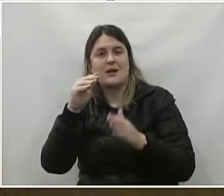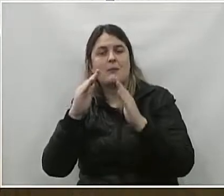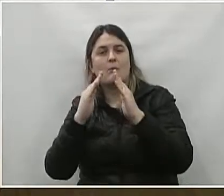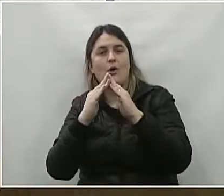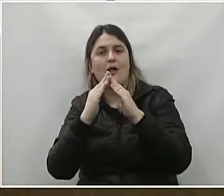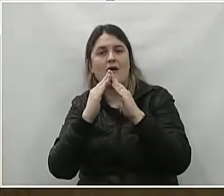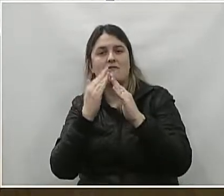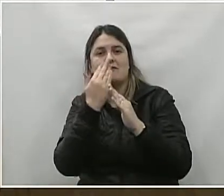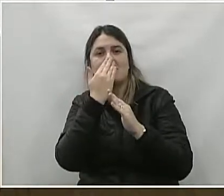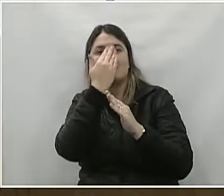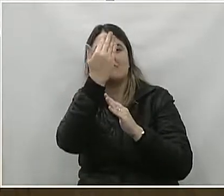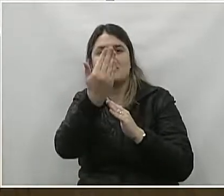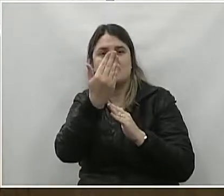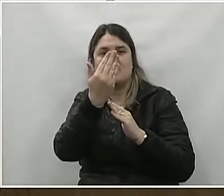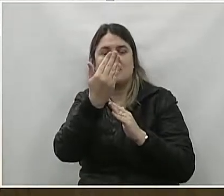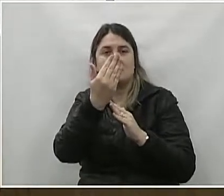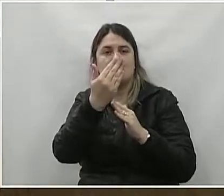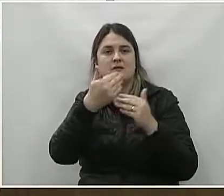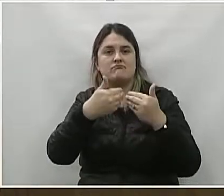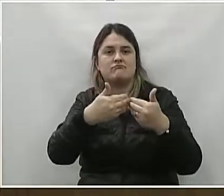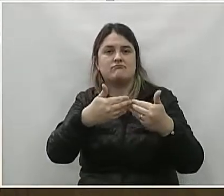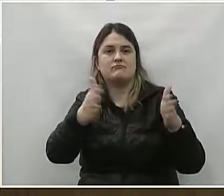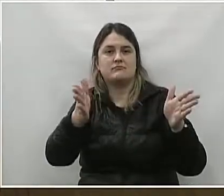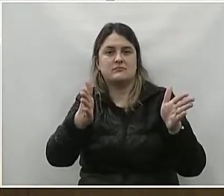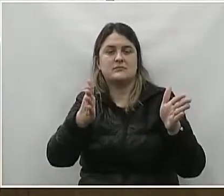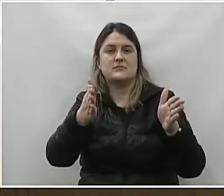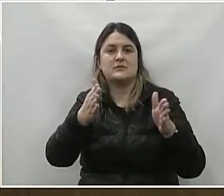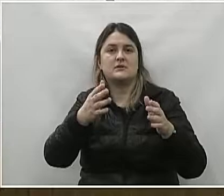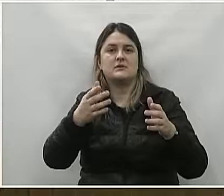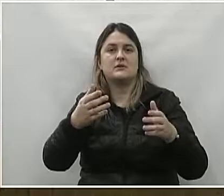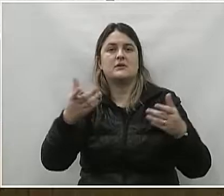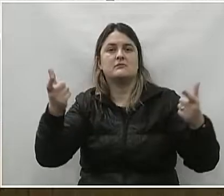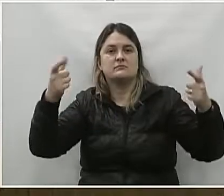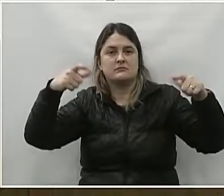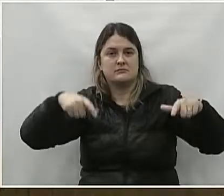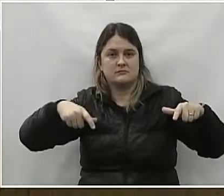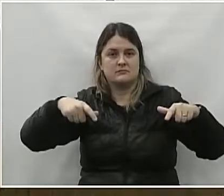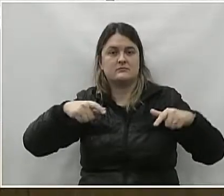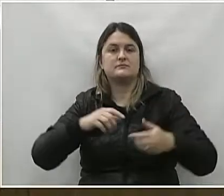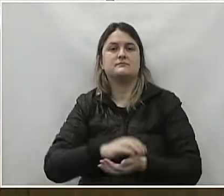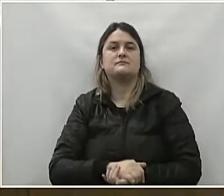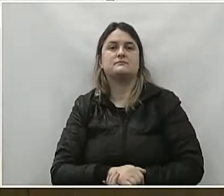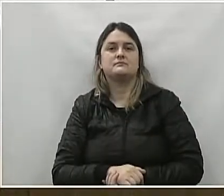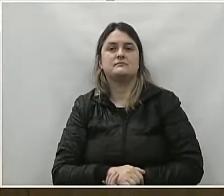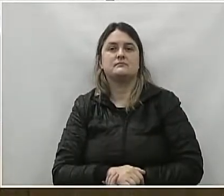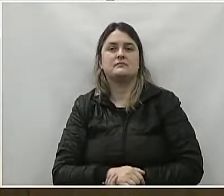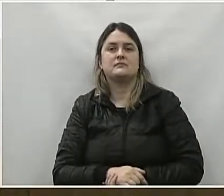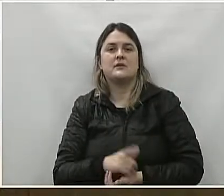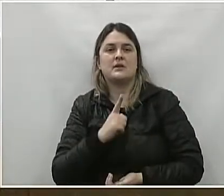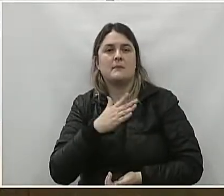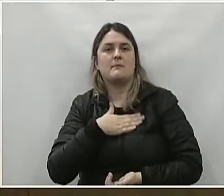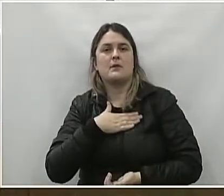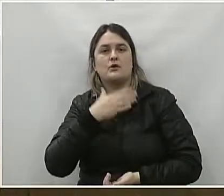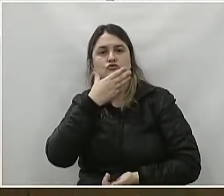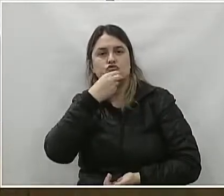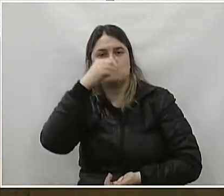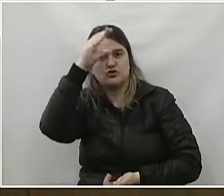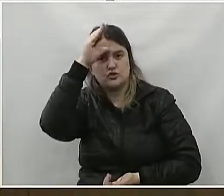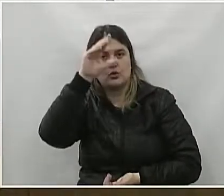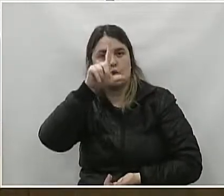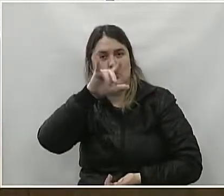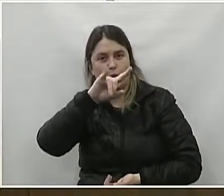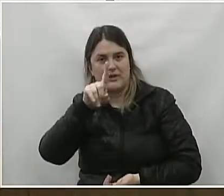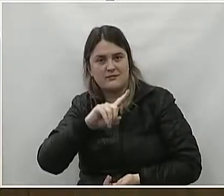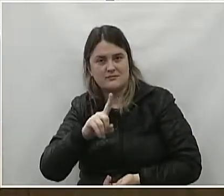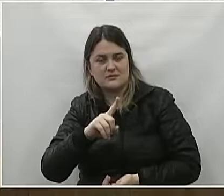de frente, com o portão ali com a entrada do campo de futebol. Está aqui também o meu tio Luiz, se faz